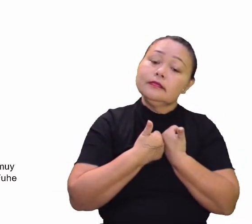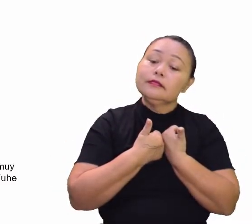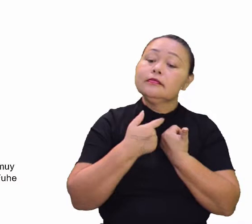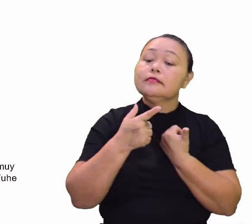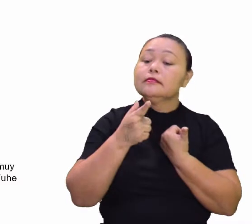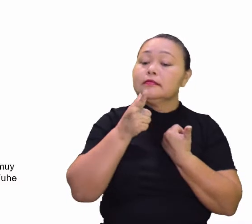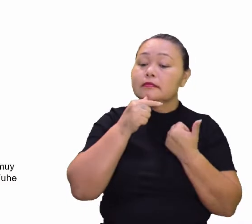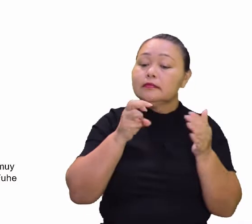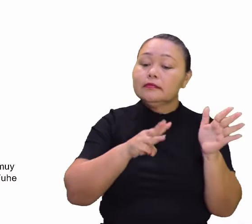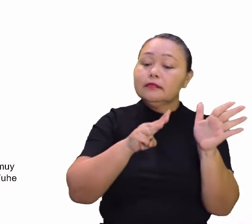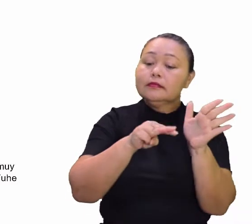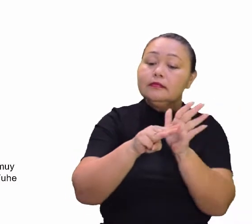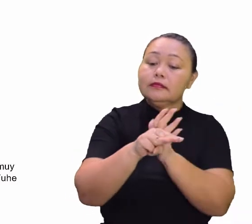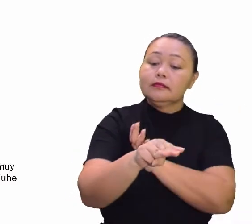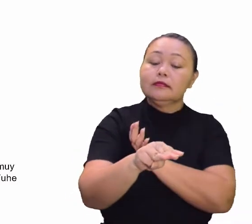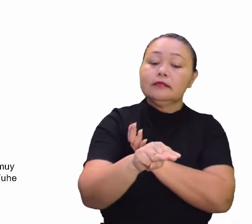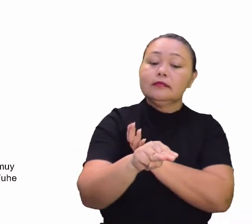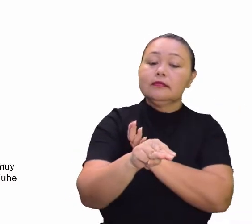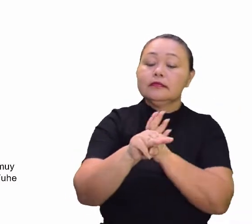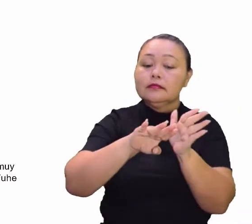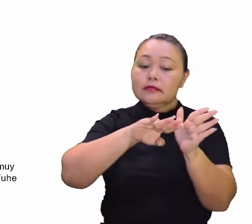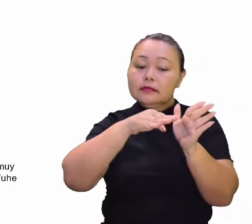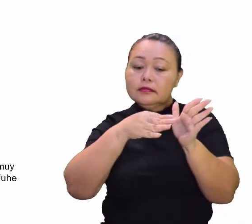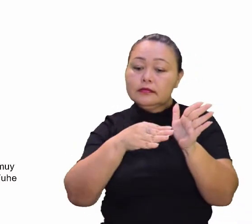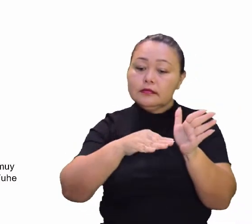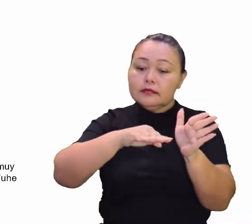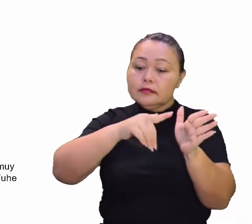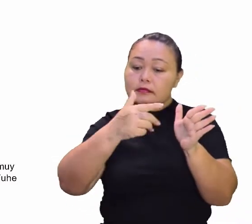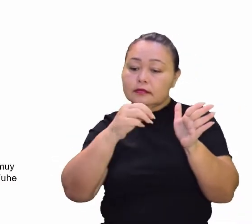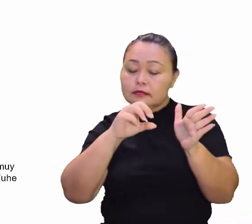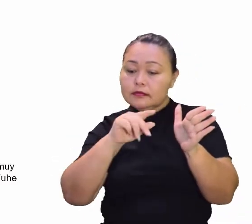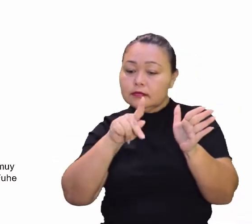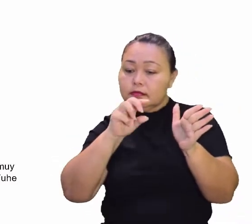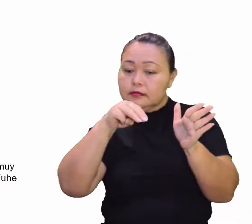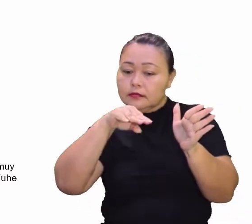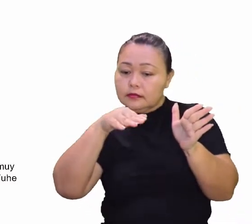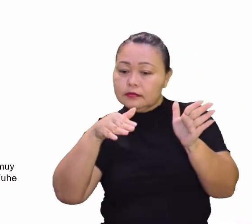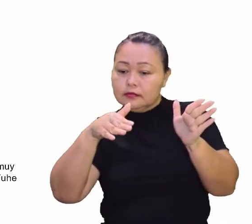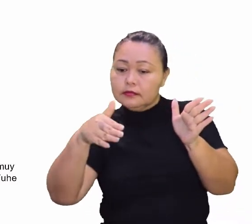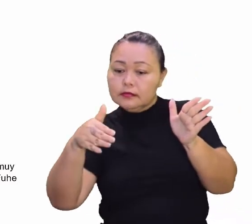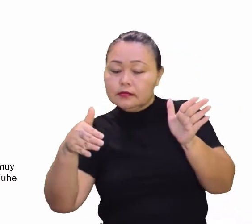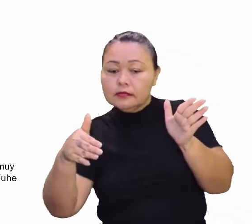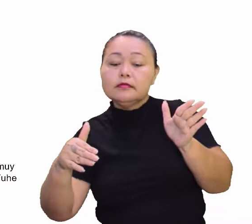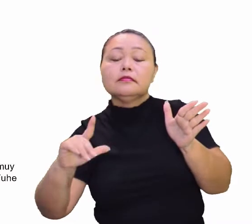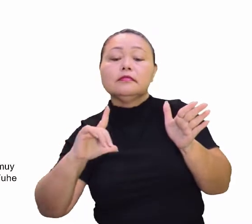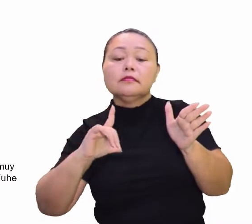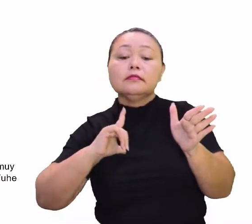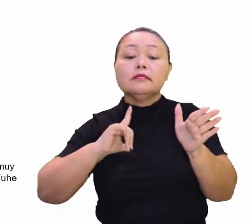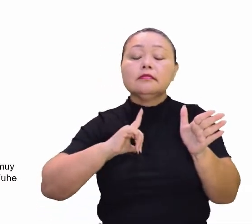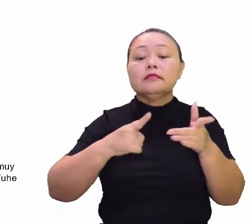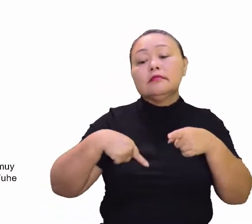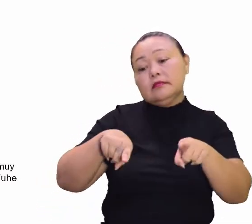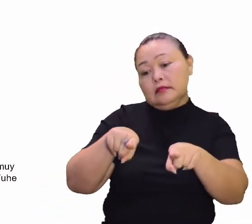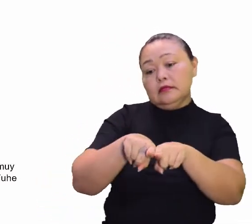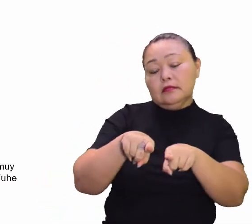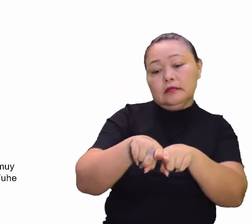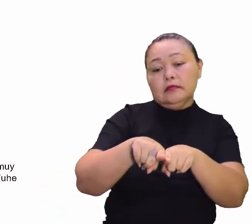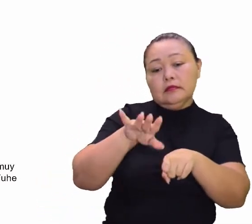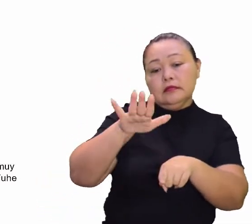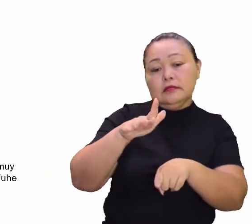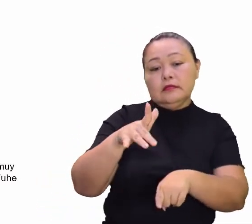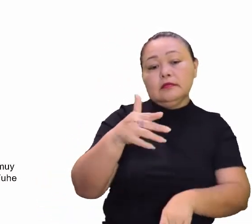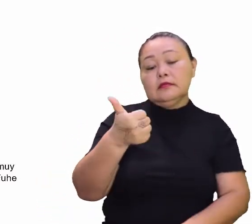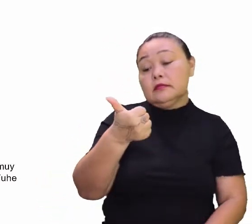Rio Madeira ele tem essa declividade, né, de 20 centímetros por quilômetro, e ele tem mais ou